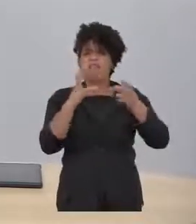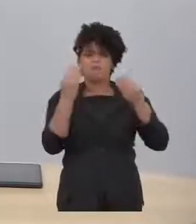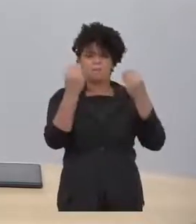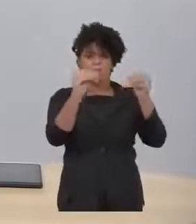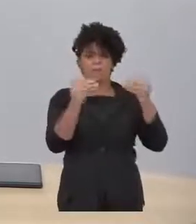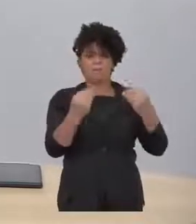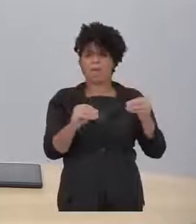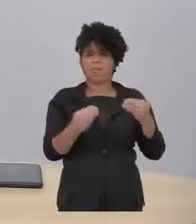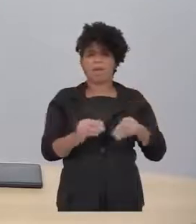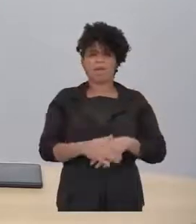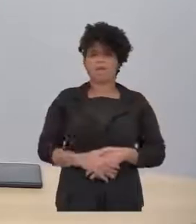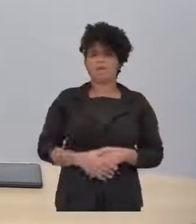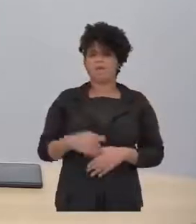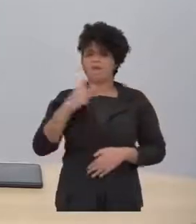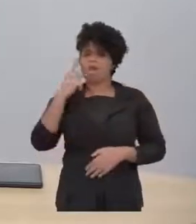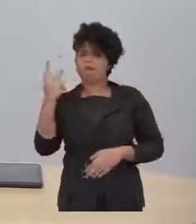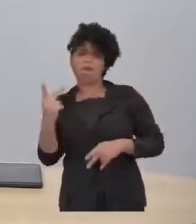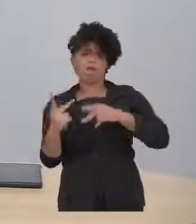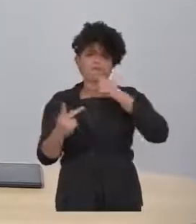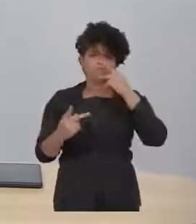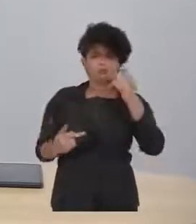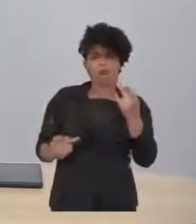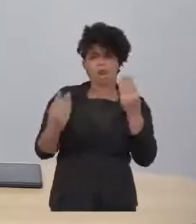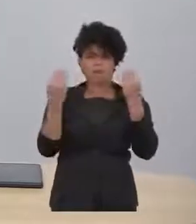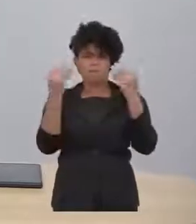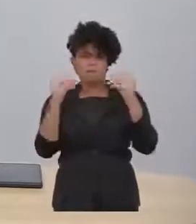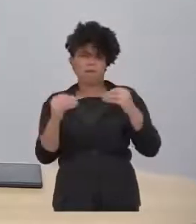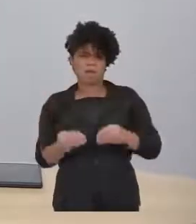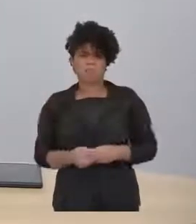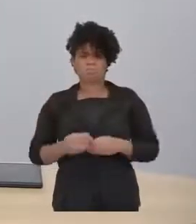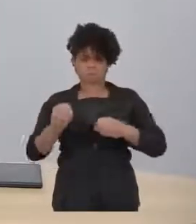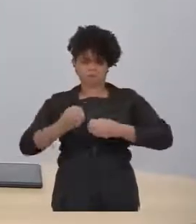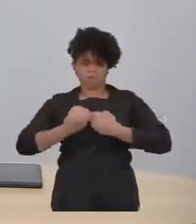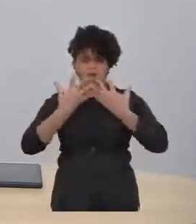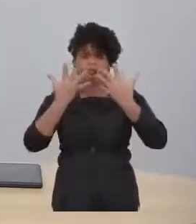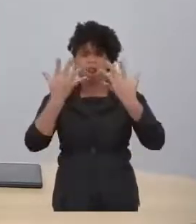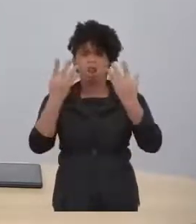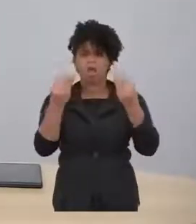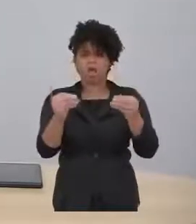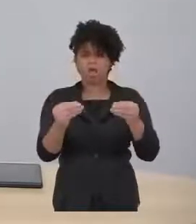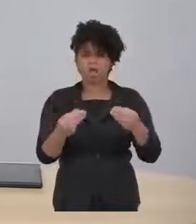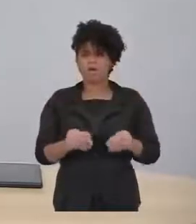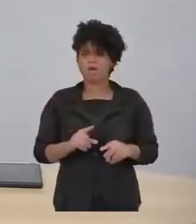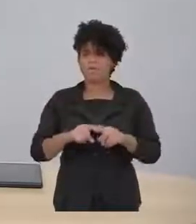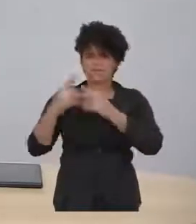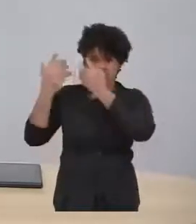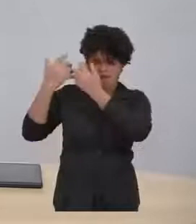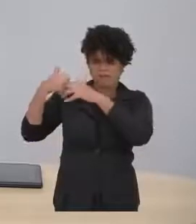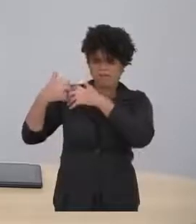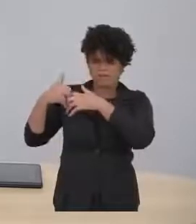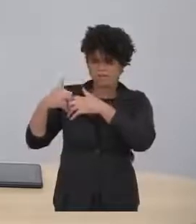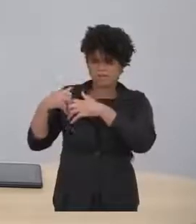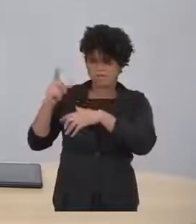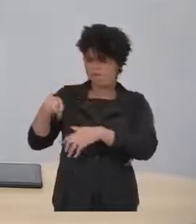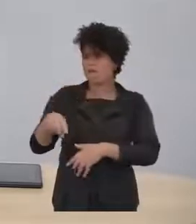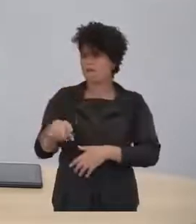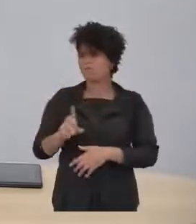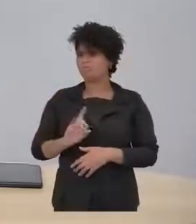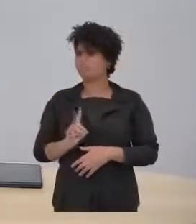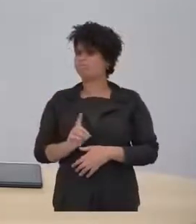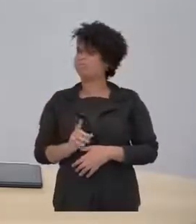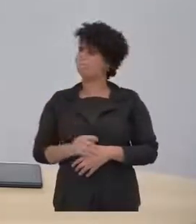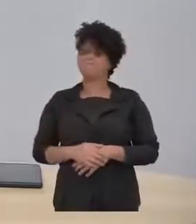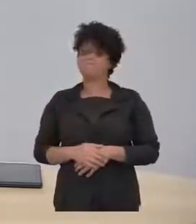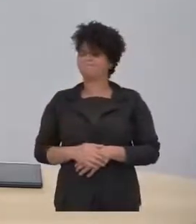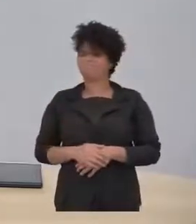para você mostrar sua cara o tempo todo, para você desabafar o tempo inteiro e não te dá o tempo de refletir sobre o que você fala ou